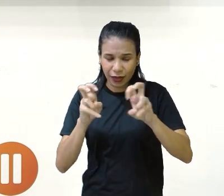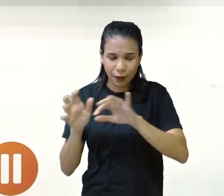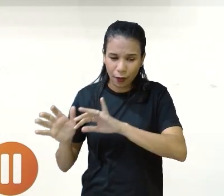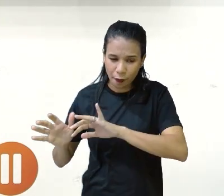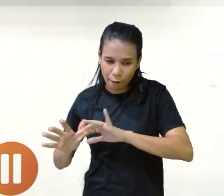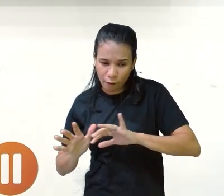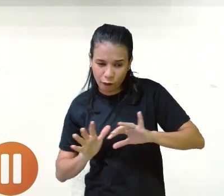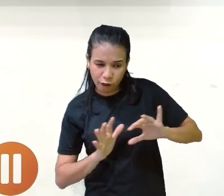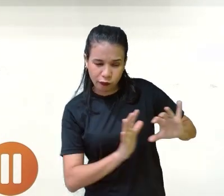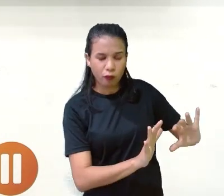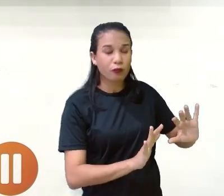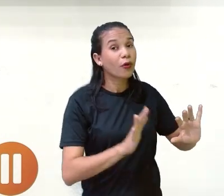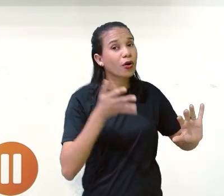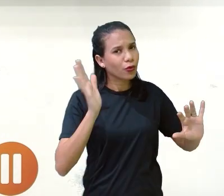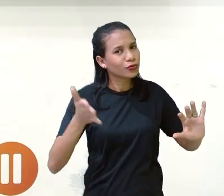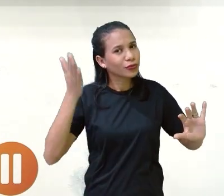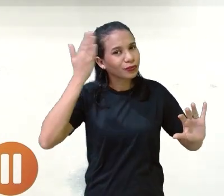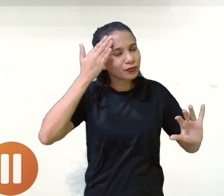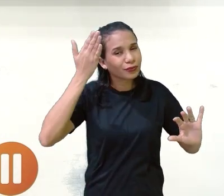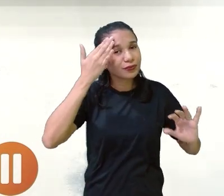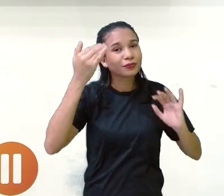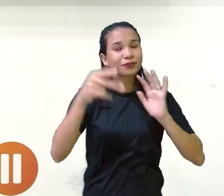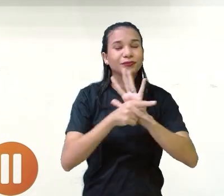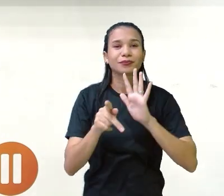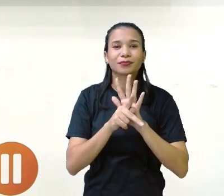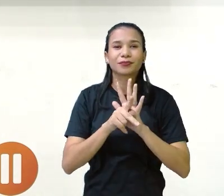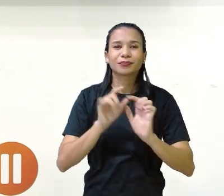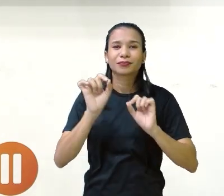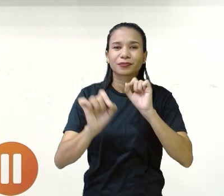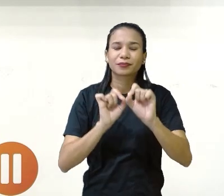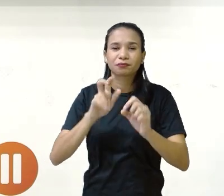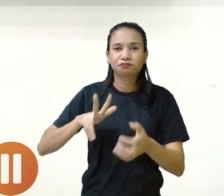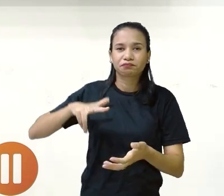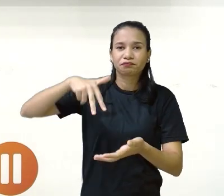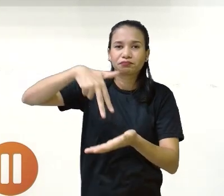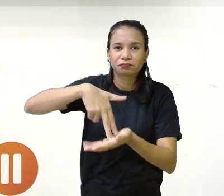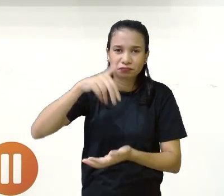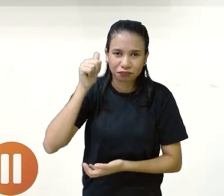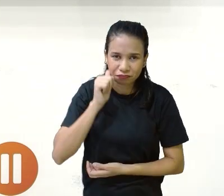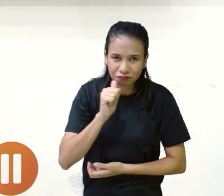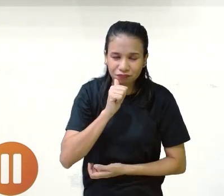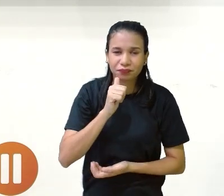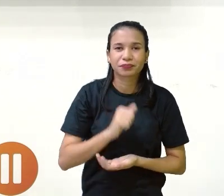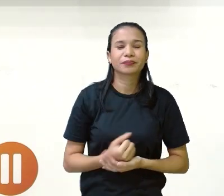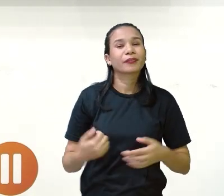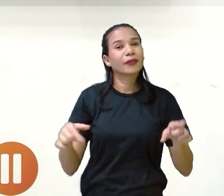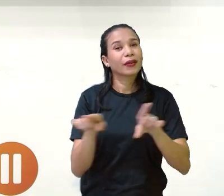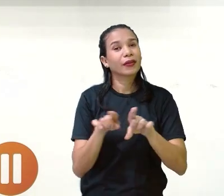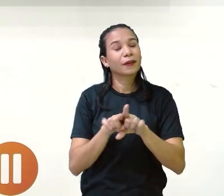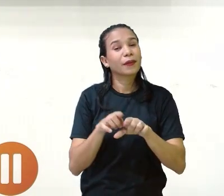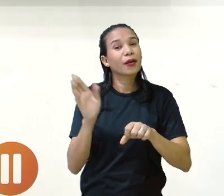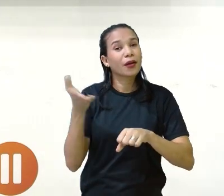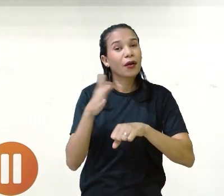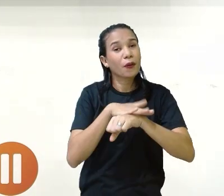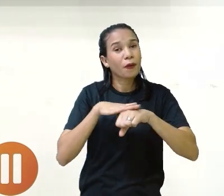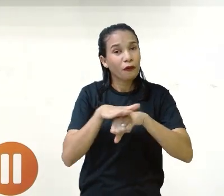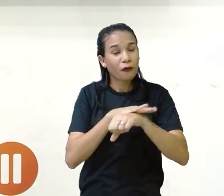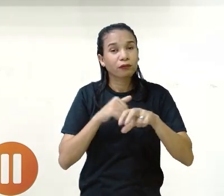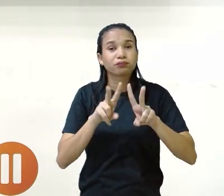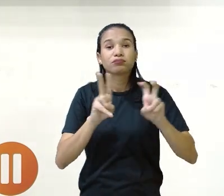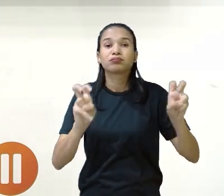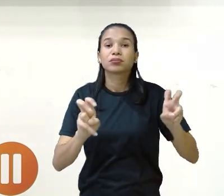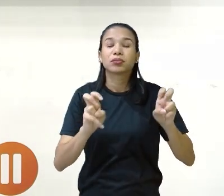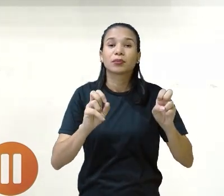já conseguiu entender um pouco sobre o protagonismo feminino? A gente já falou um pouco sobre o